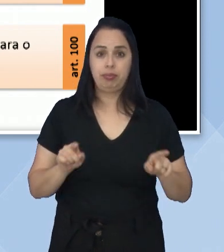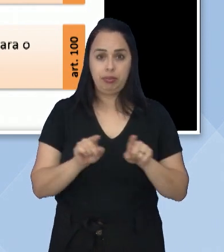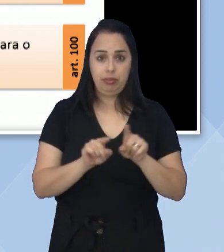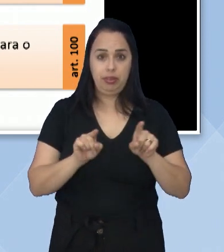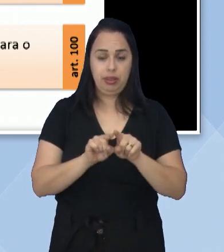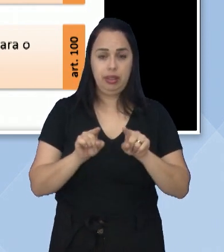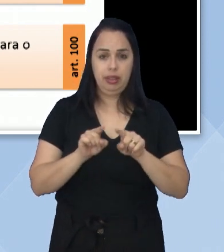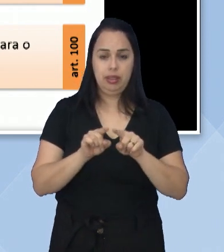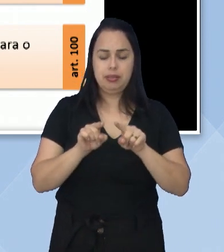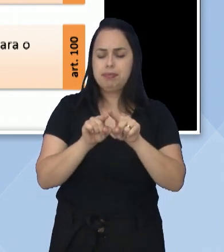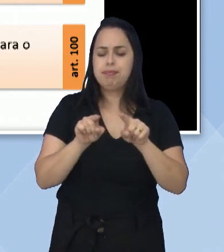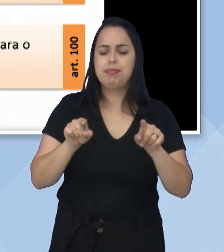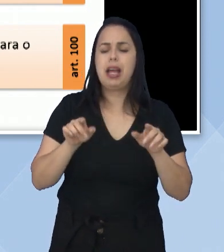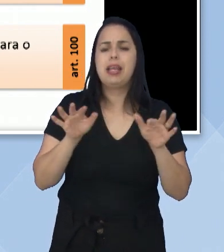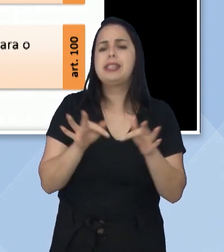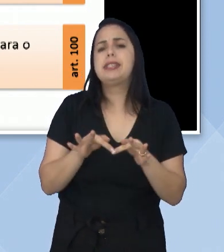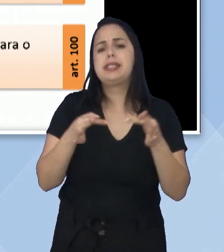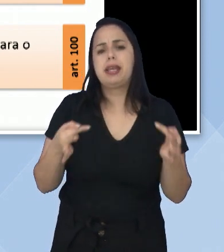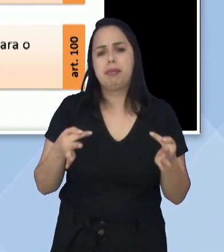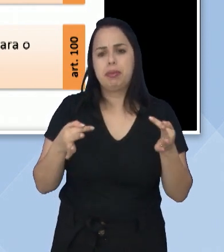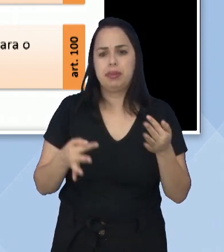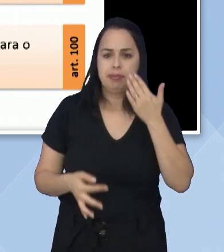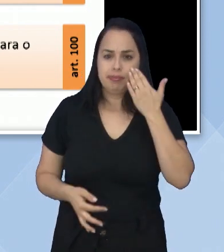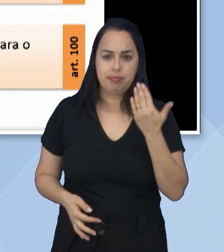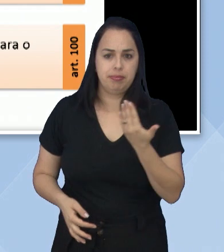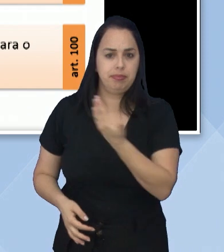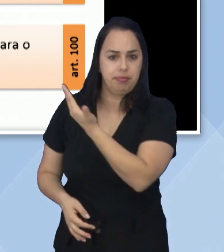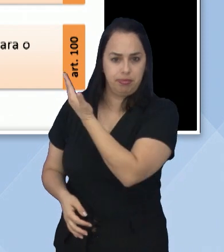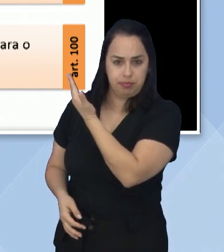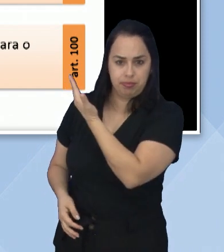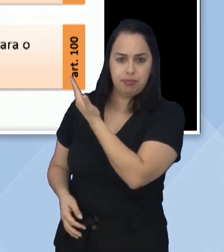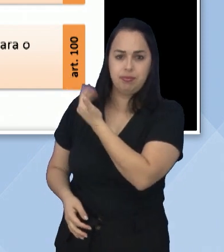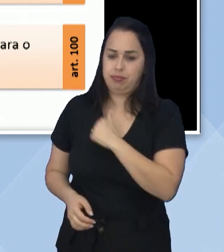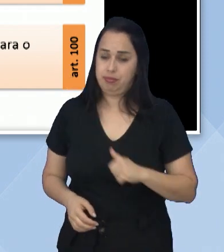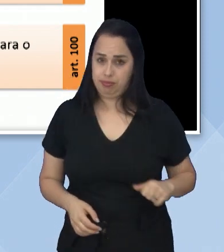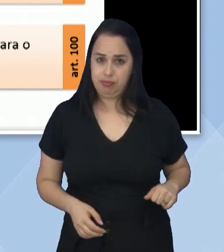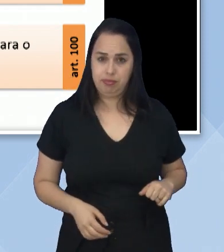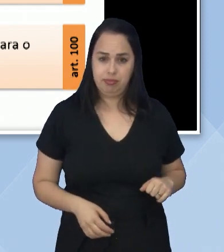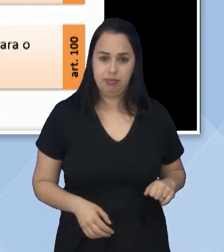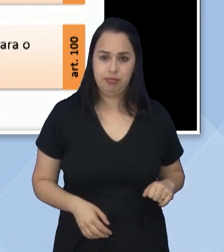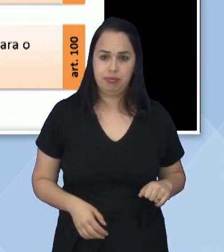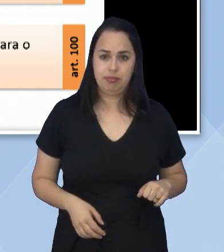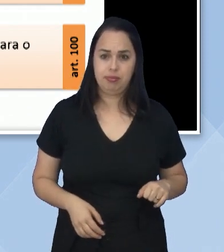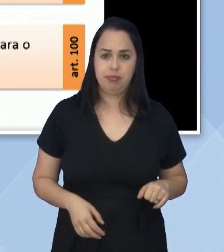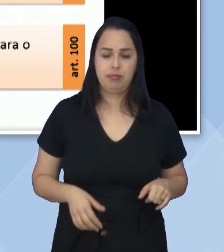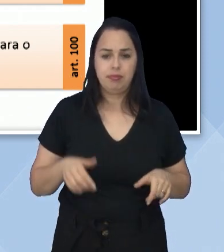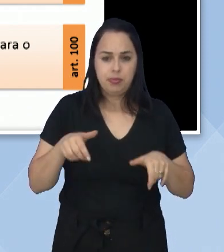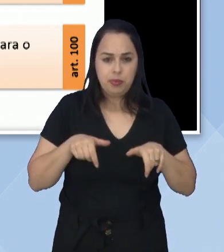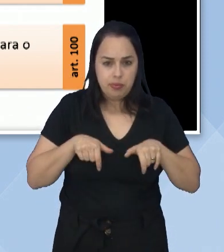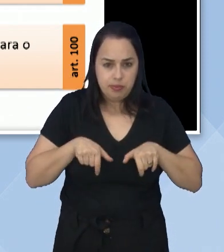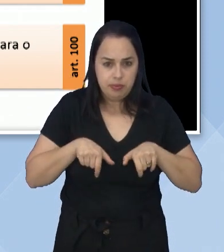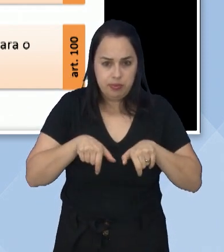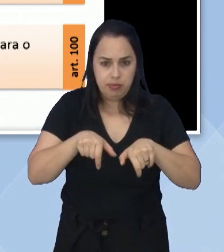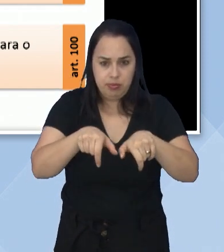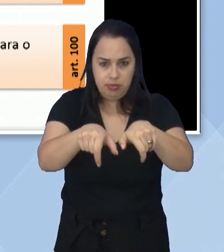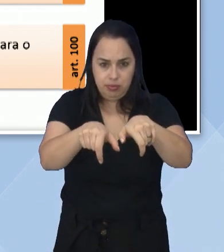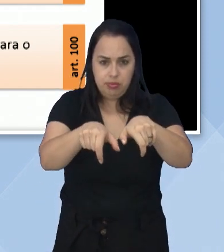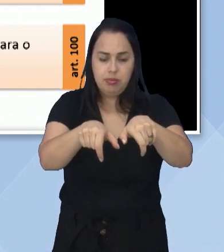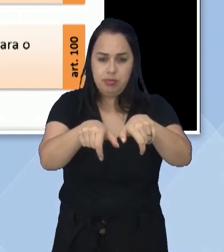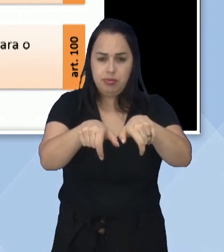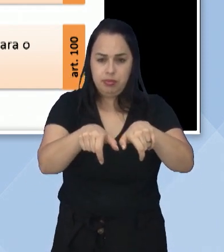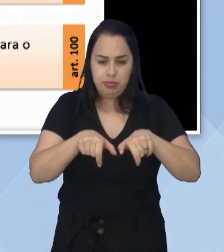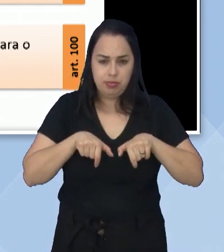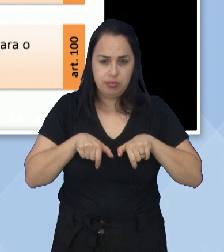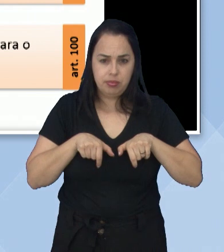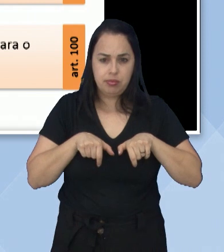uma questão simples mas a gente tá trazendo da figura do loteamento para a questão dos bembramentos são as faixas não identificadas que nós temos na cidade que